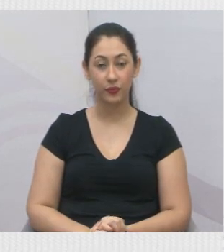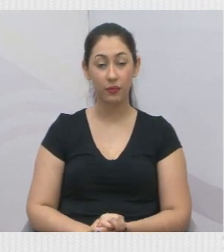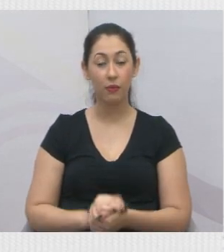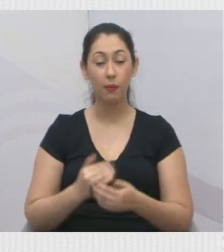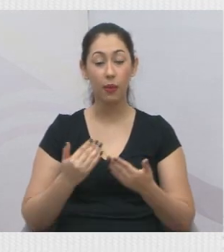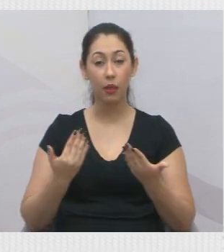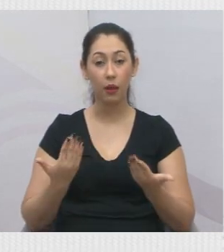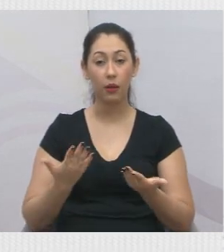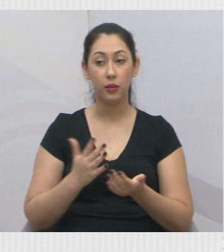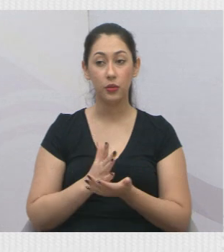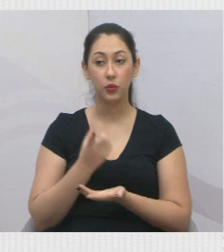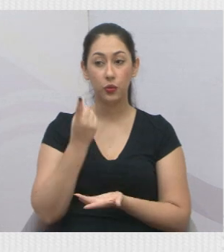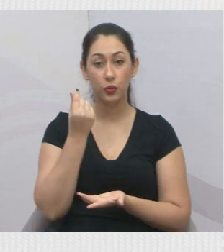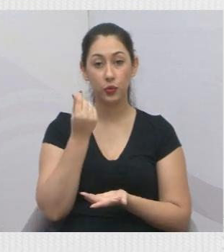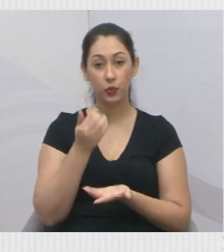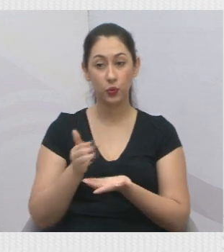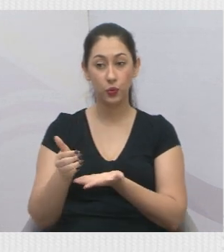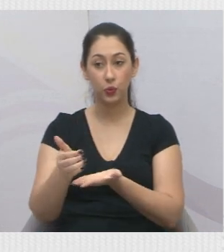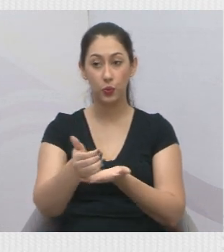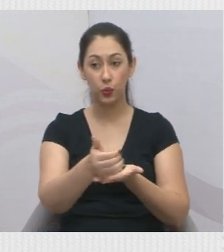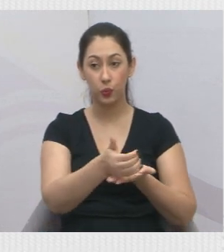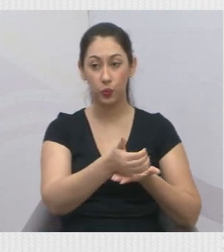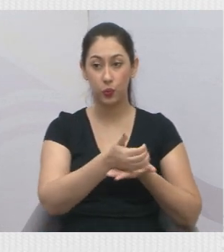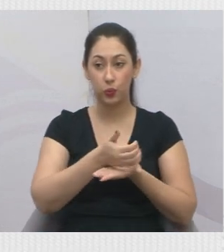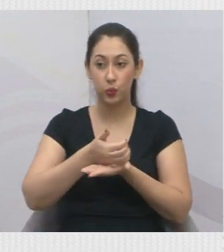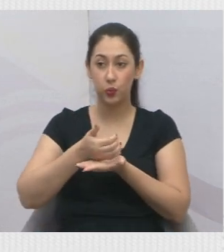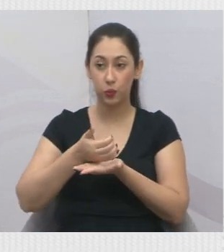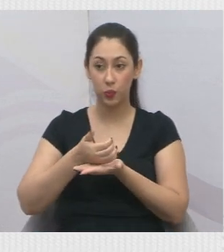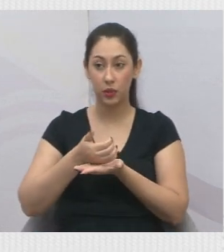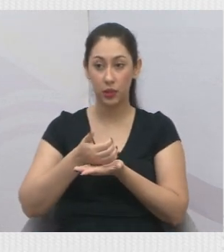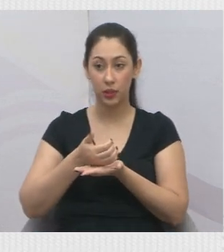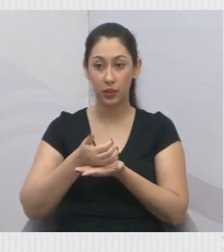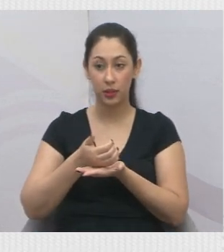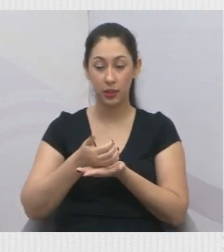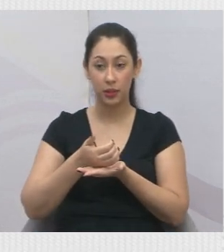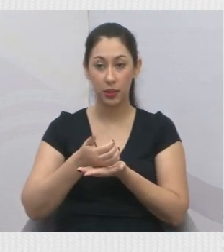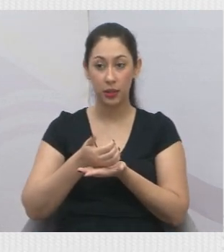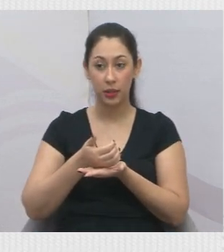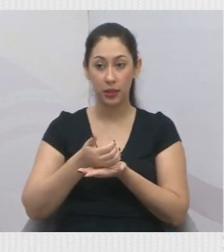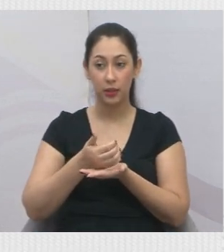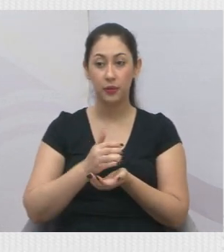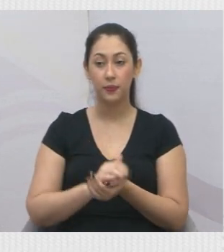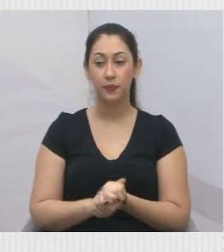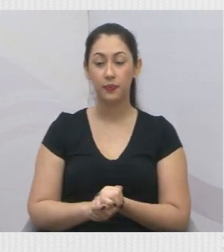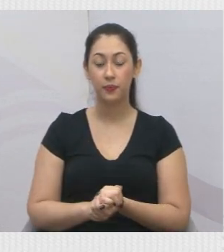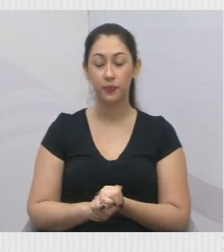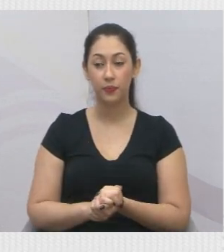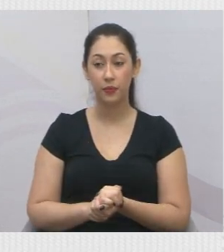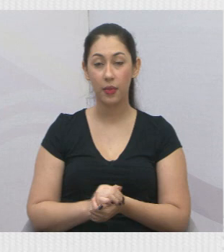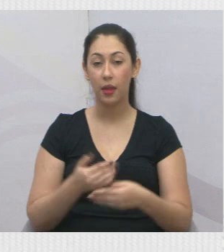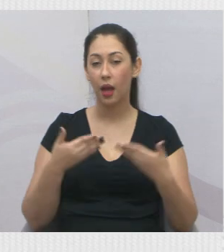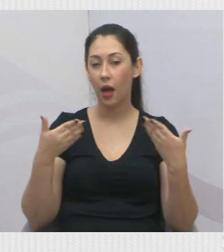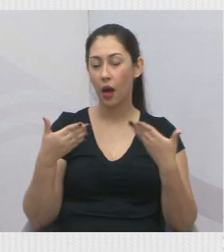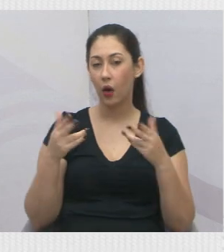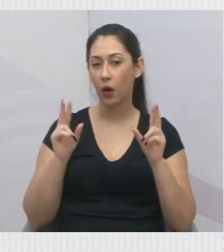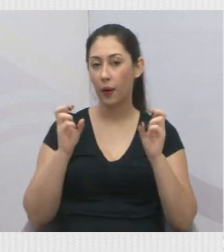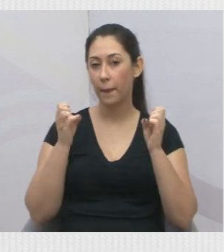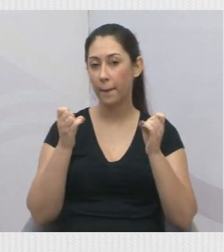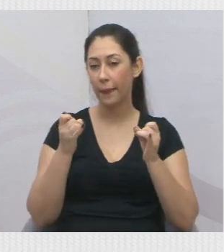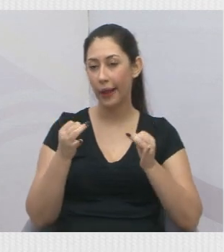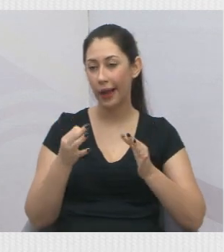Então, a receita corrente líquida, esse montante foi colocado um a um. Vamos falar um pouquinho sobre a